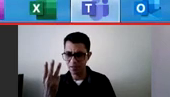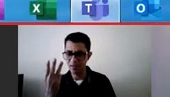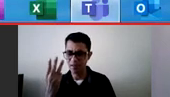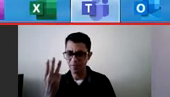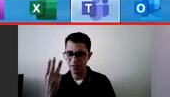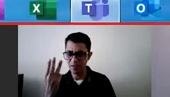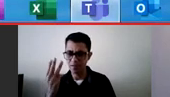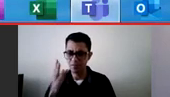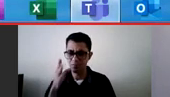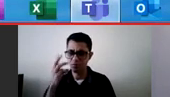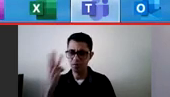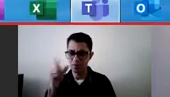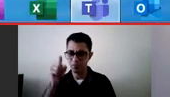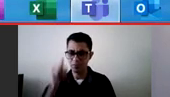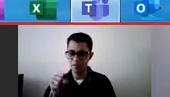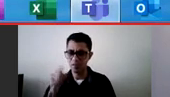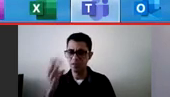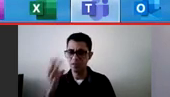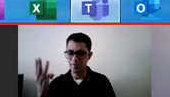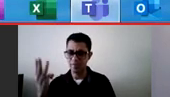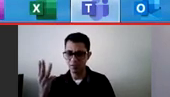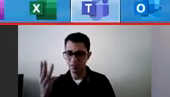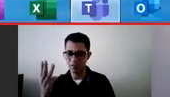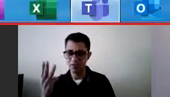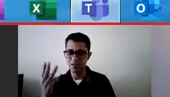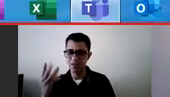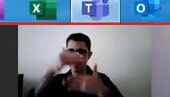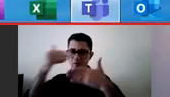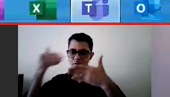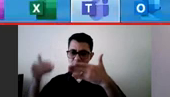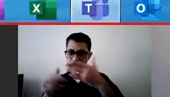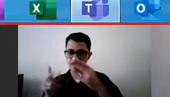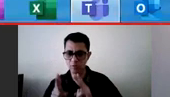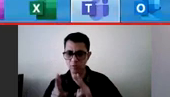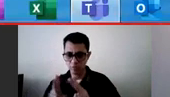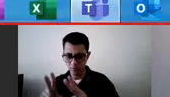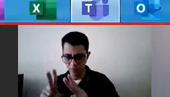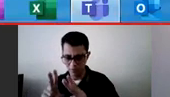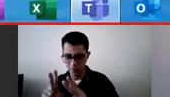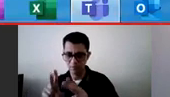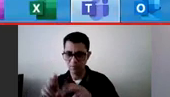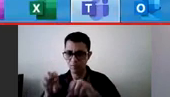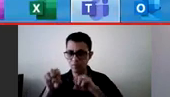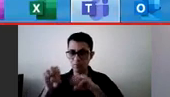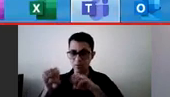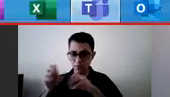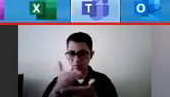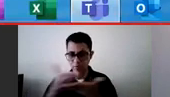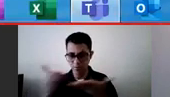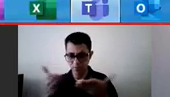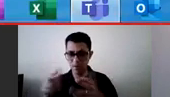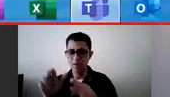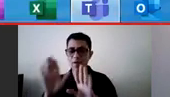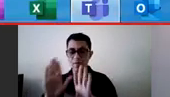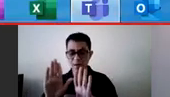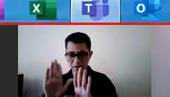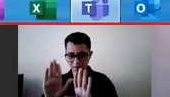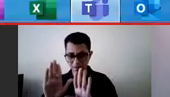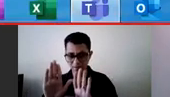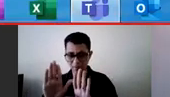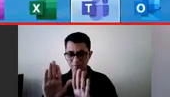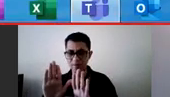Nós tínhamos mais alguns PPTs para poder continuar a nossa formação, sim. Porém, esbarramos